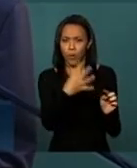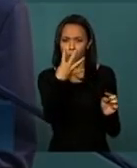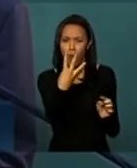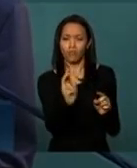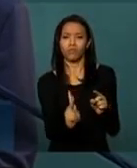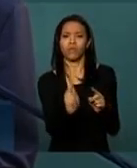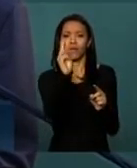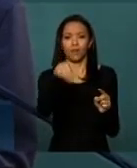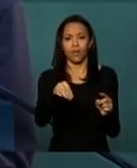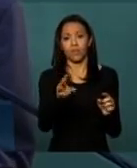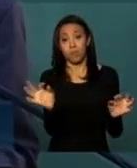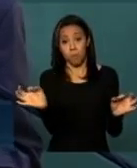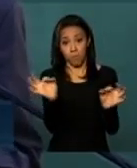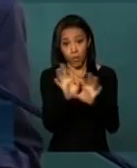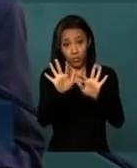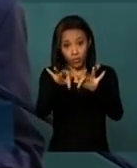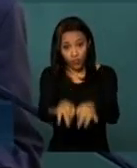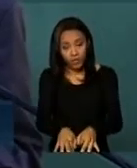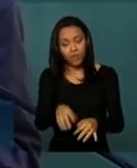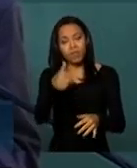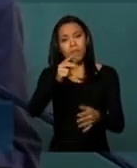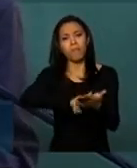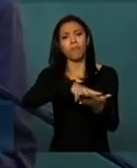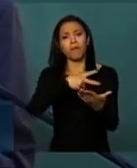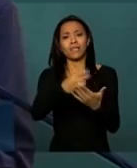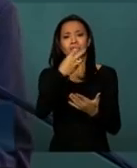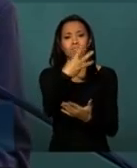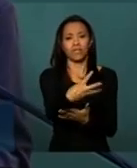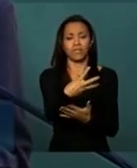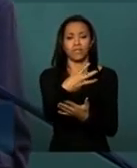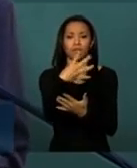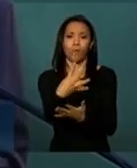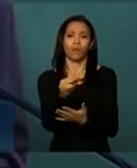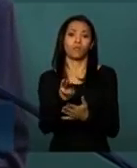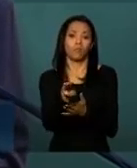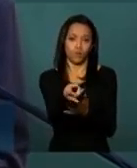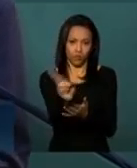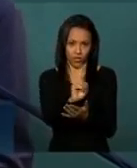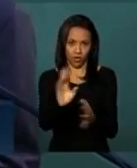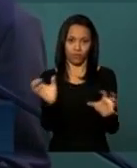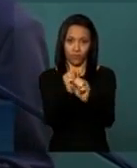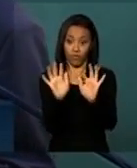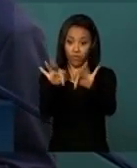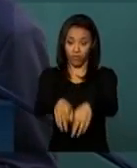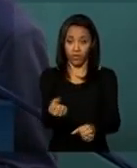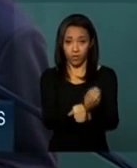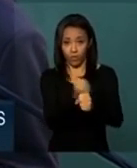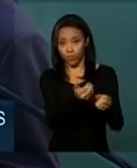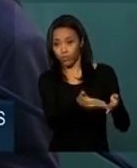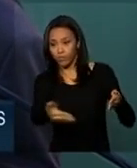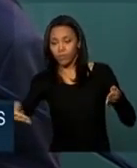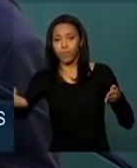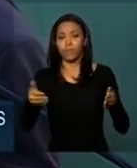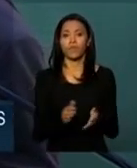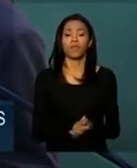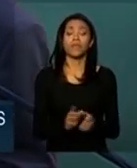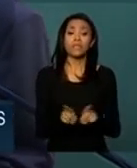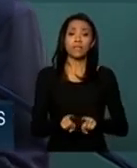realizadas essas obras, representarão mais 34 milhões de reais. E aqui um pouco que o